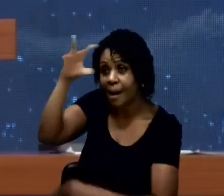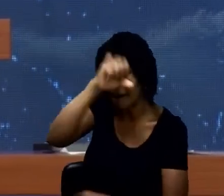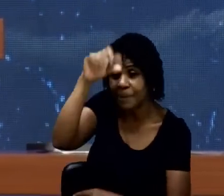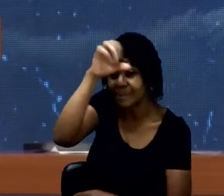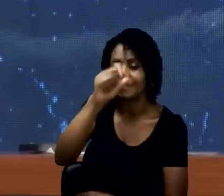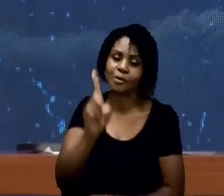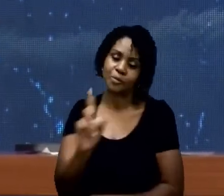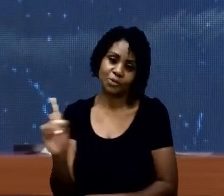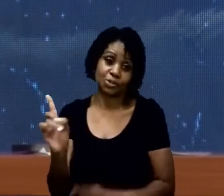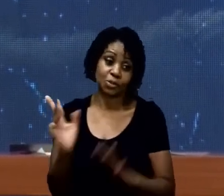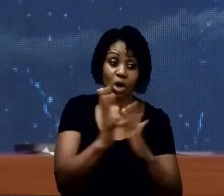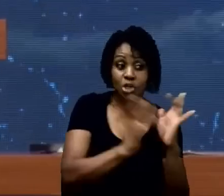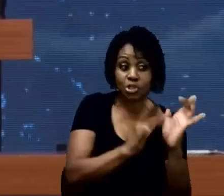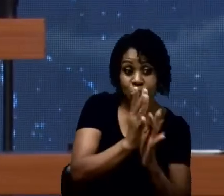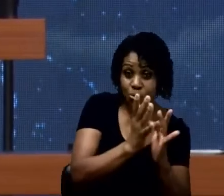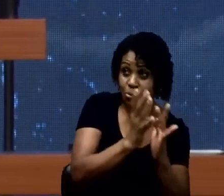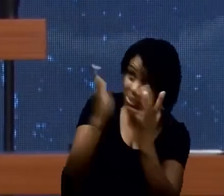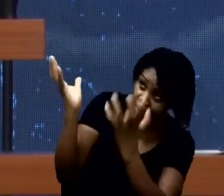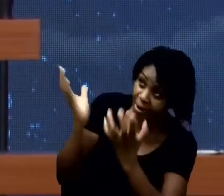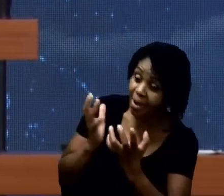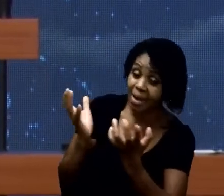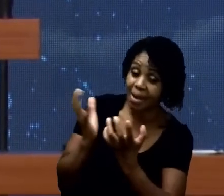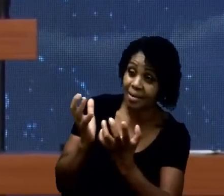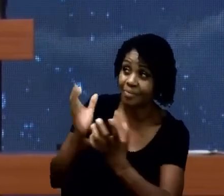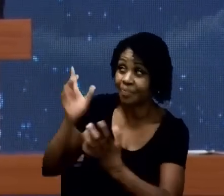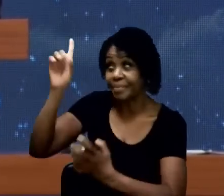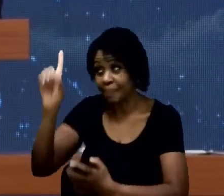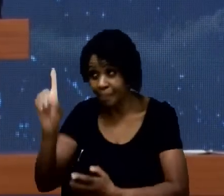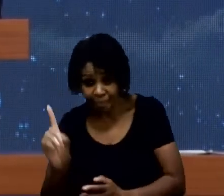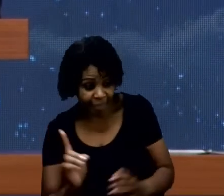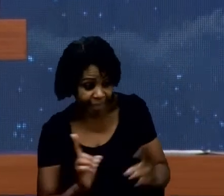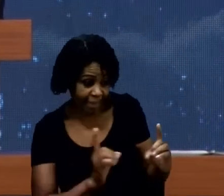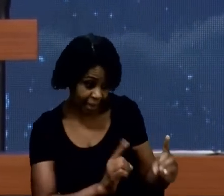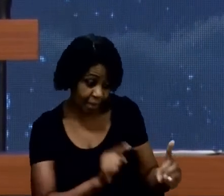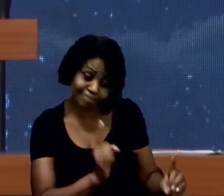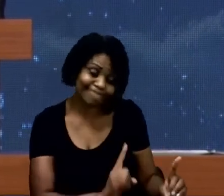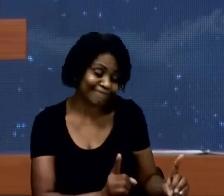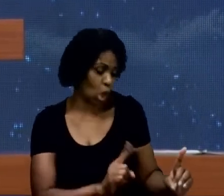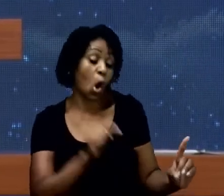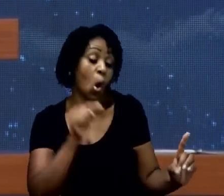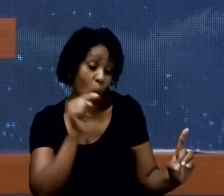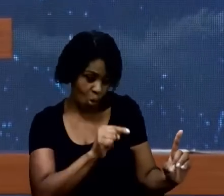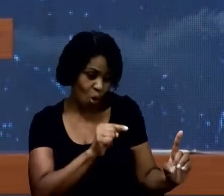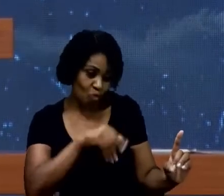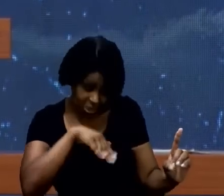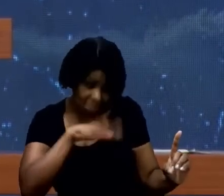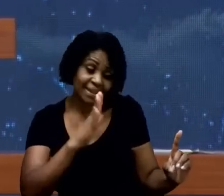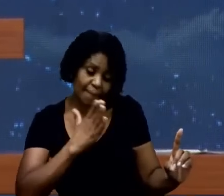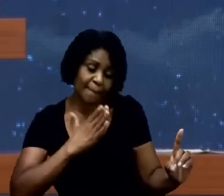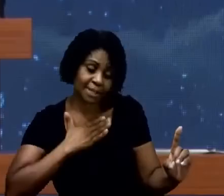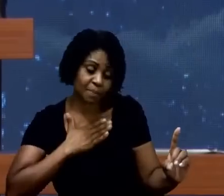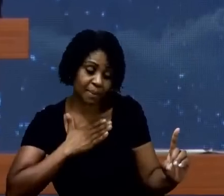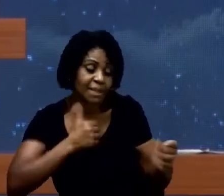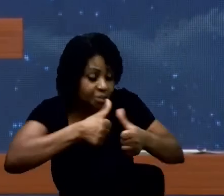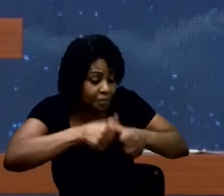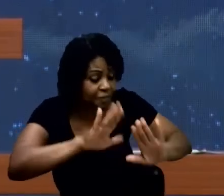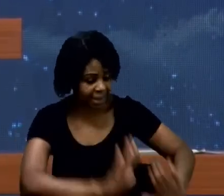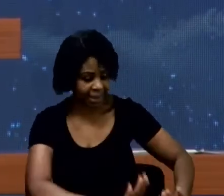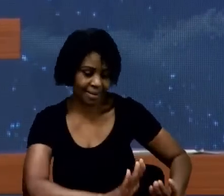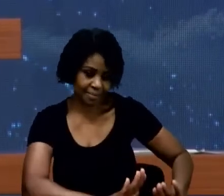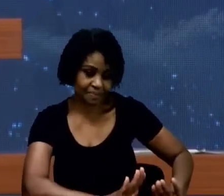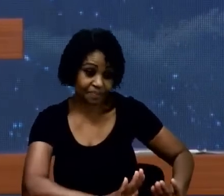contigo. Jesus. Eu quero. Eu quero. Aí Jesus falou. Não. Você vai ter mais de mim. Mas fica aqui.